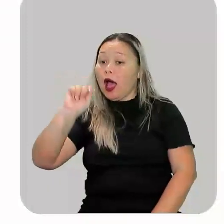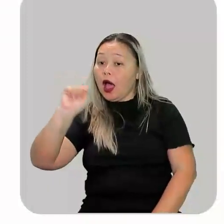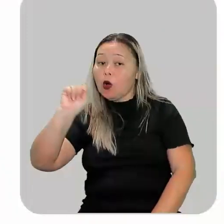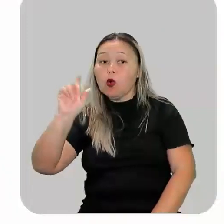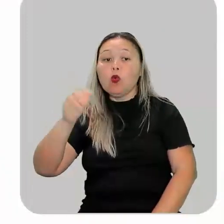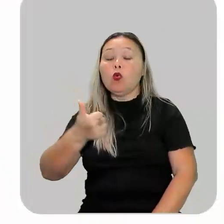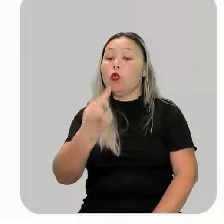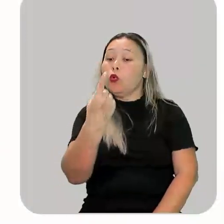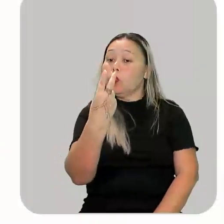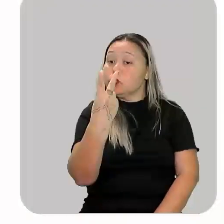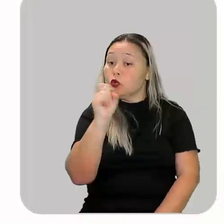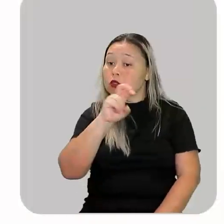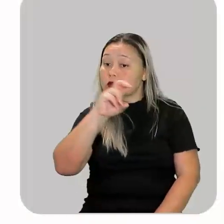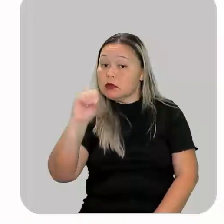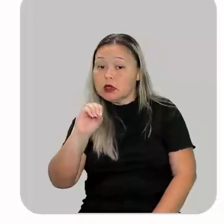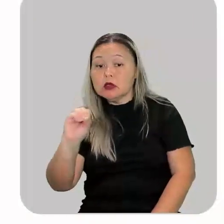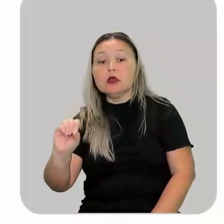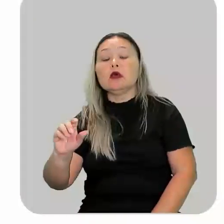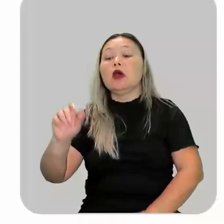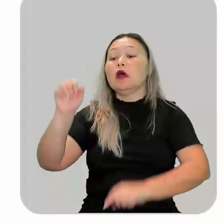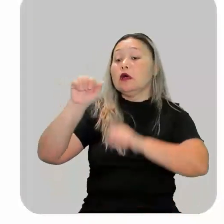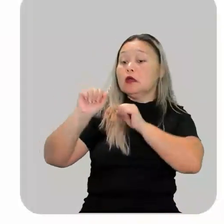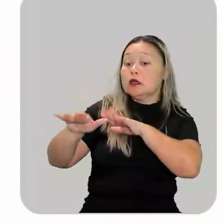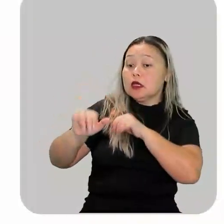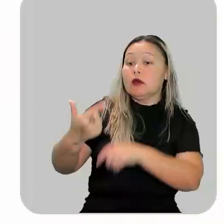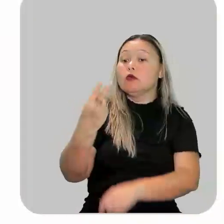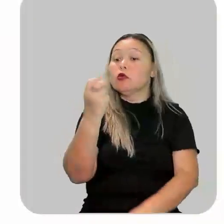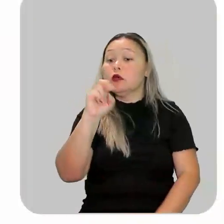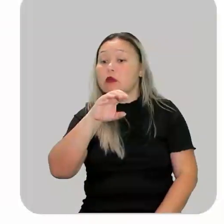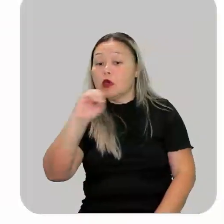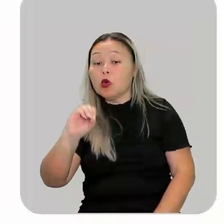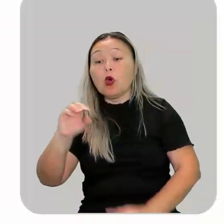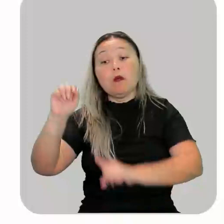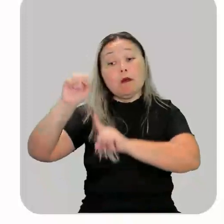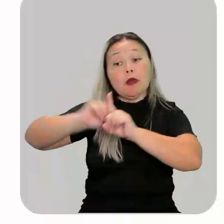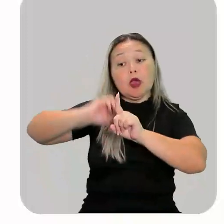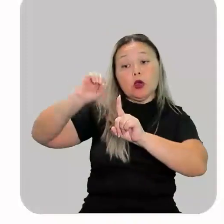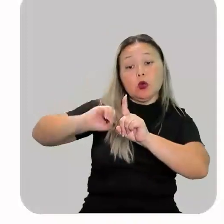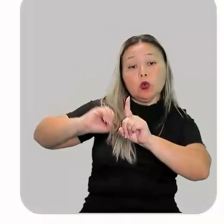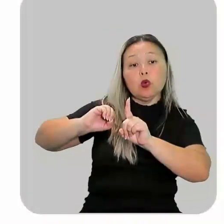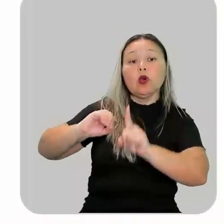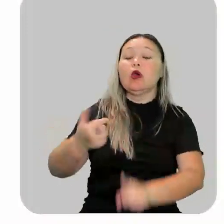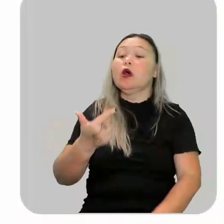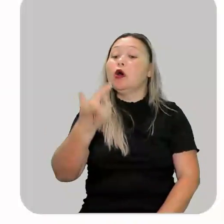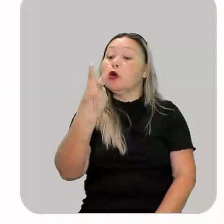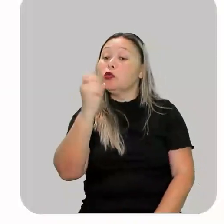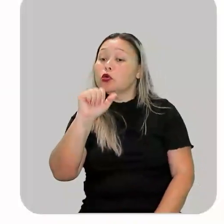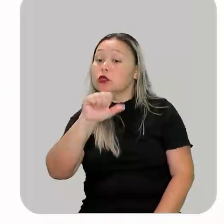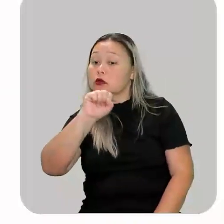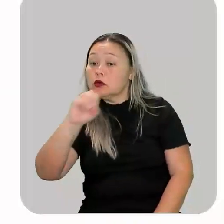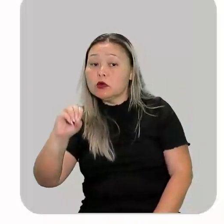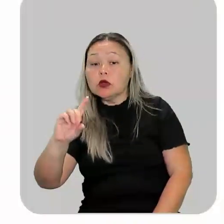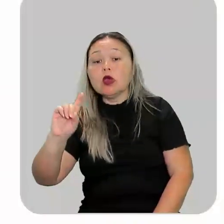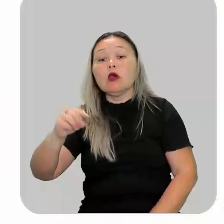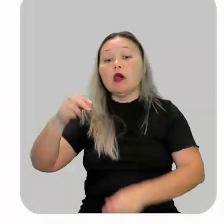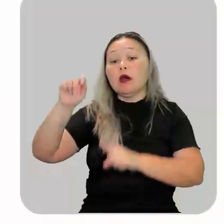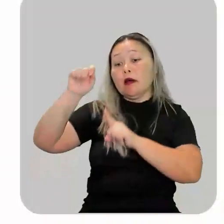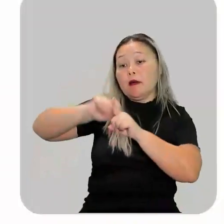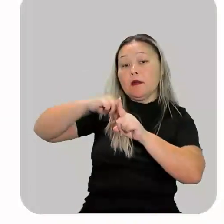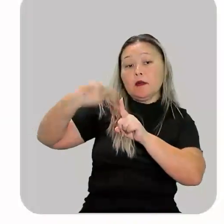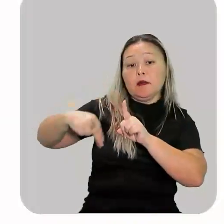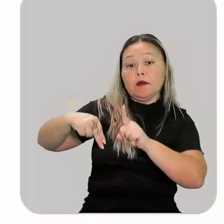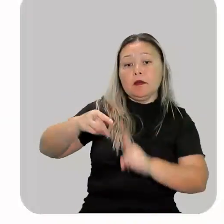2.500 unidades. Em setembro, 2.500 também. Em outubro, 2.800 e em